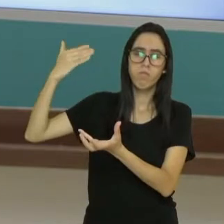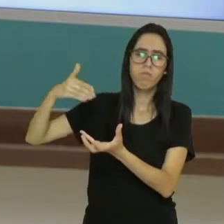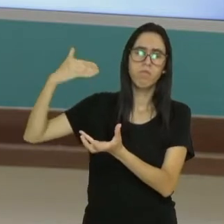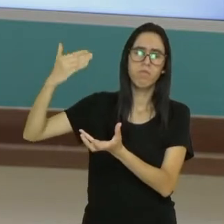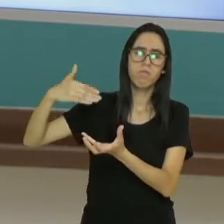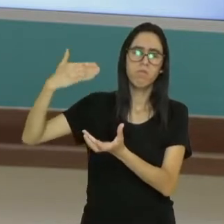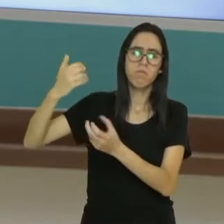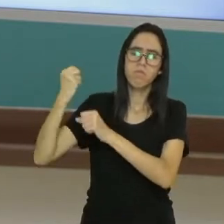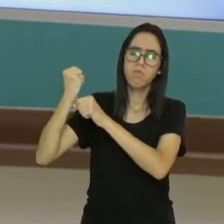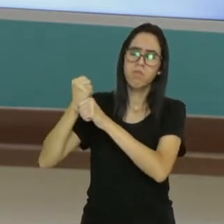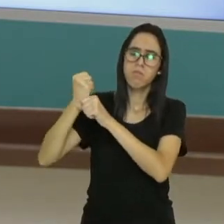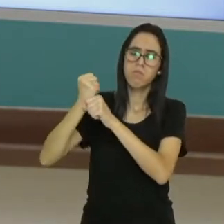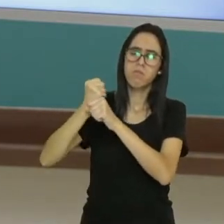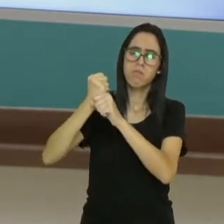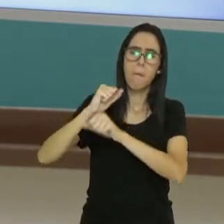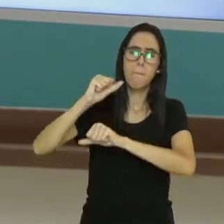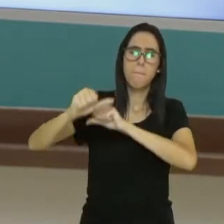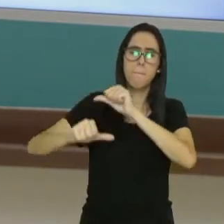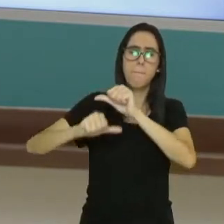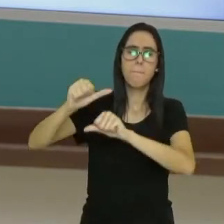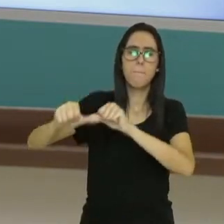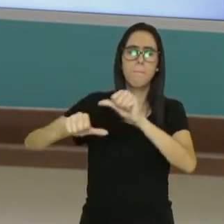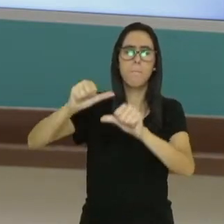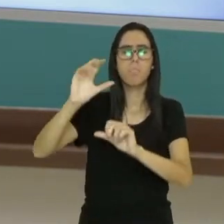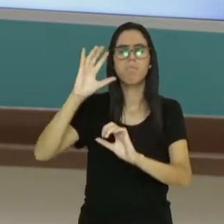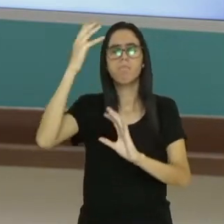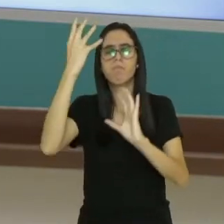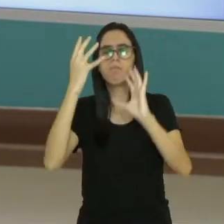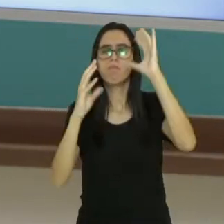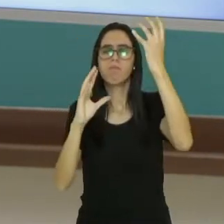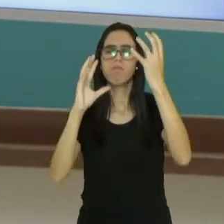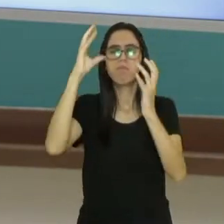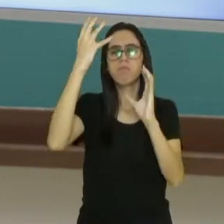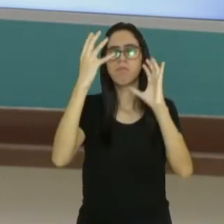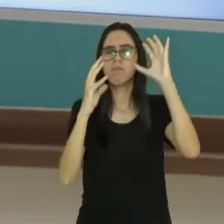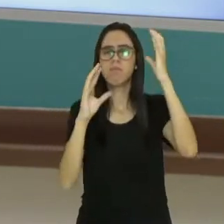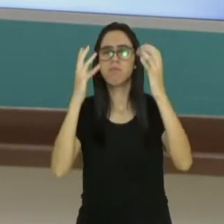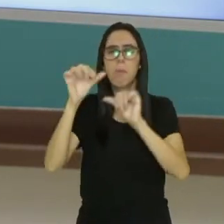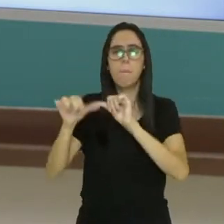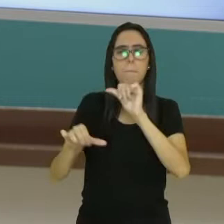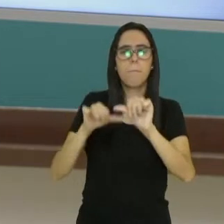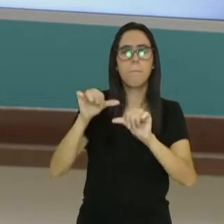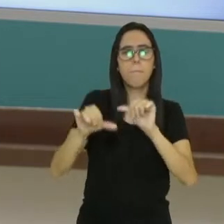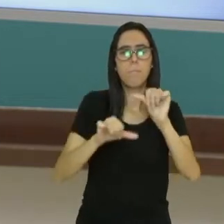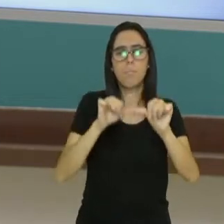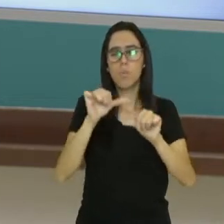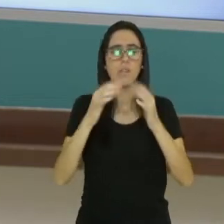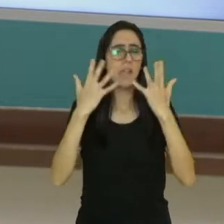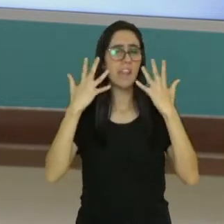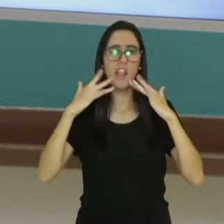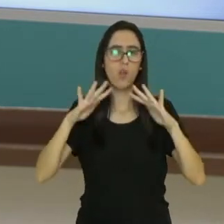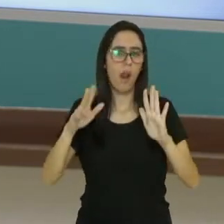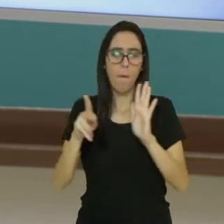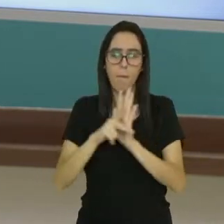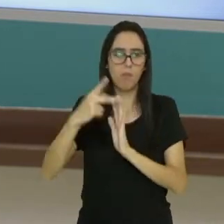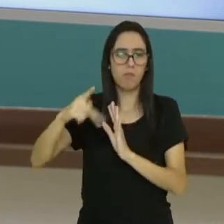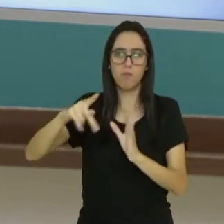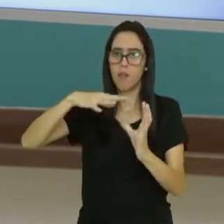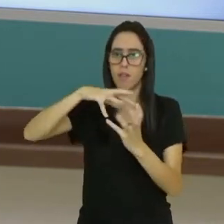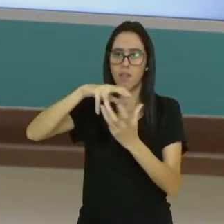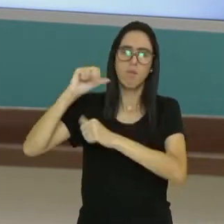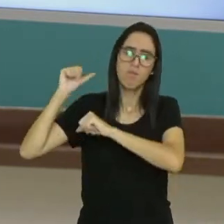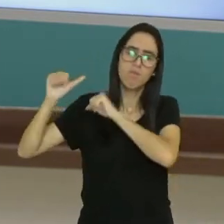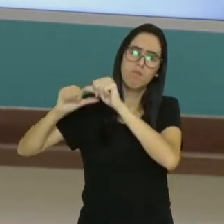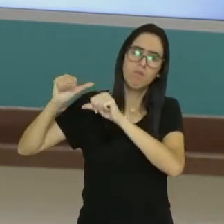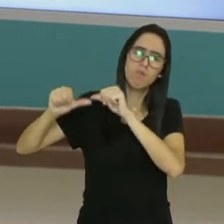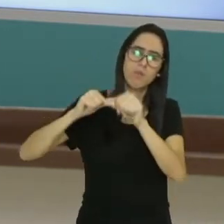modificando conforme alguns fenômenos, alguns fatos, algumas características naturais vão mudando ao longo